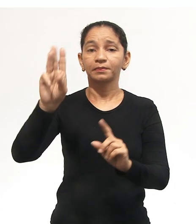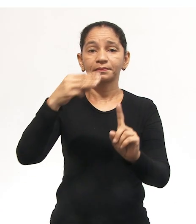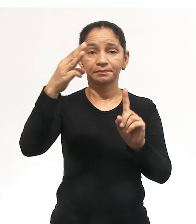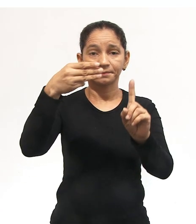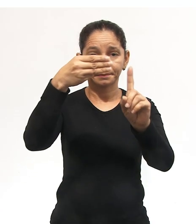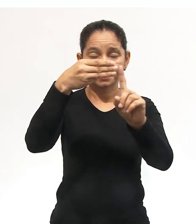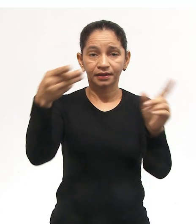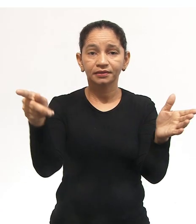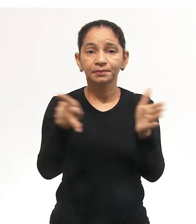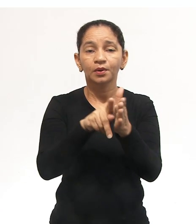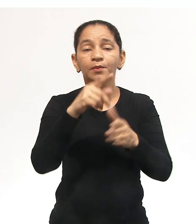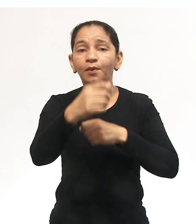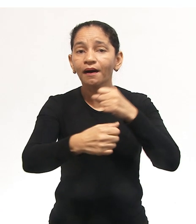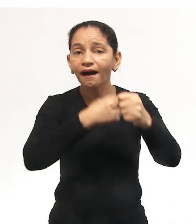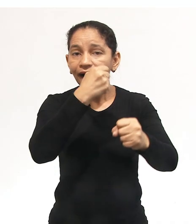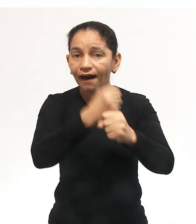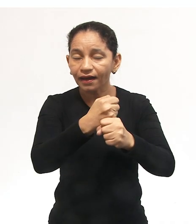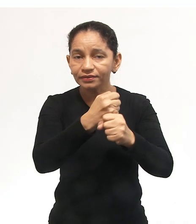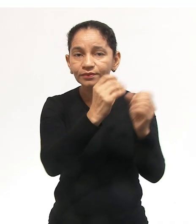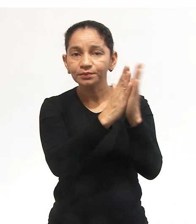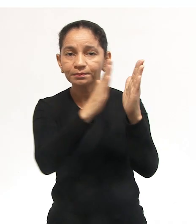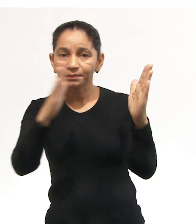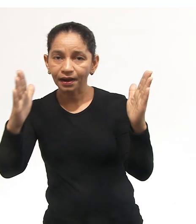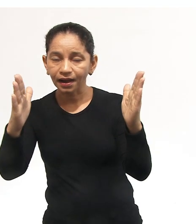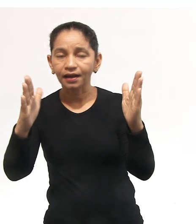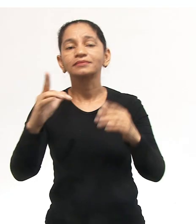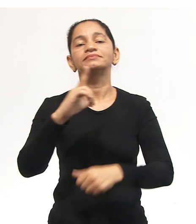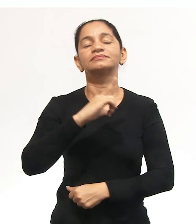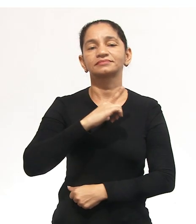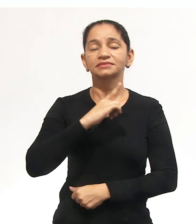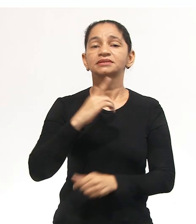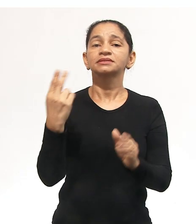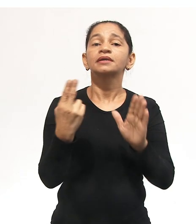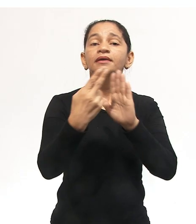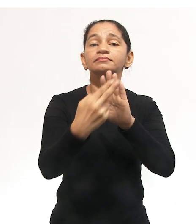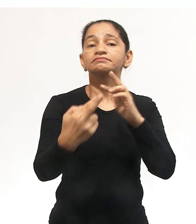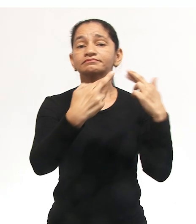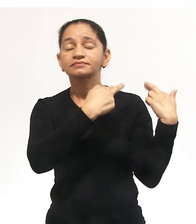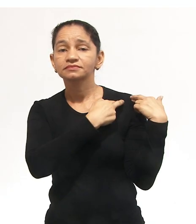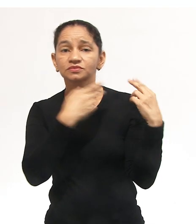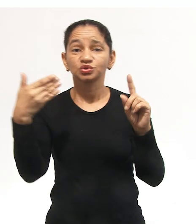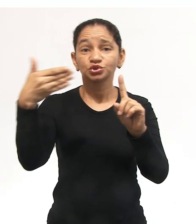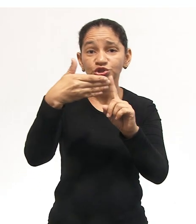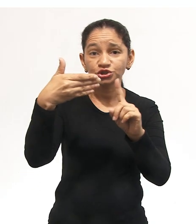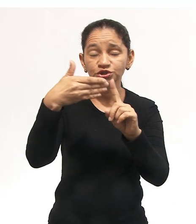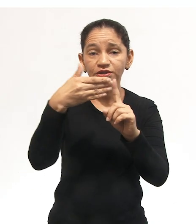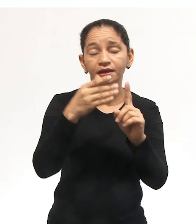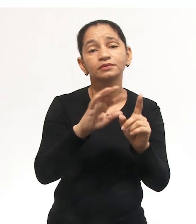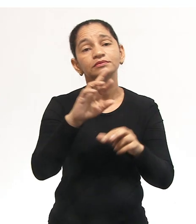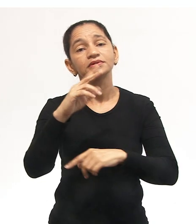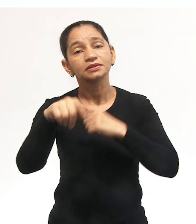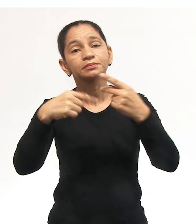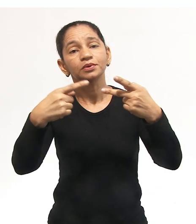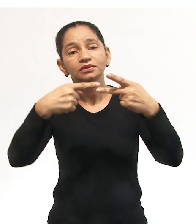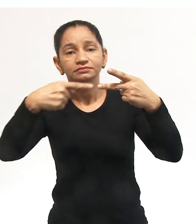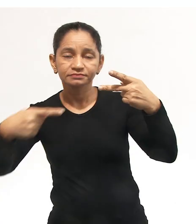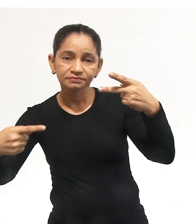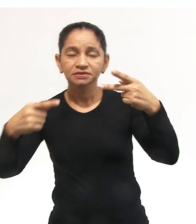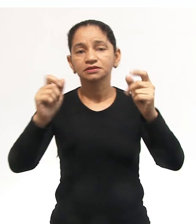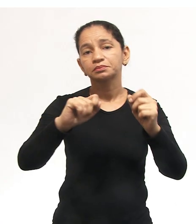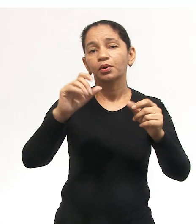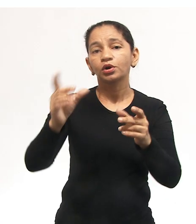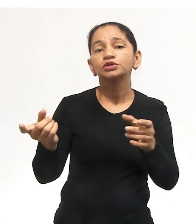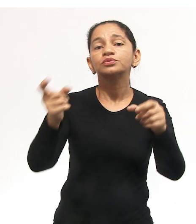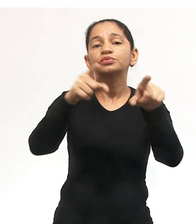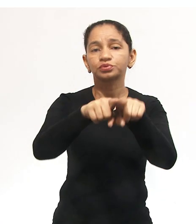anuais para as receitas e despesas, o resultado nominal e primário e o montante da dívida pública.